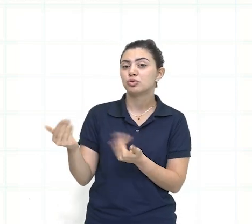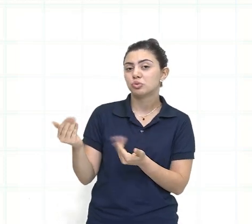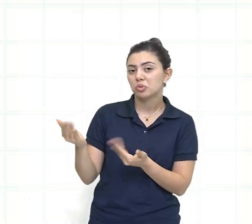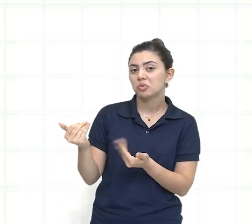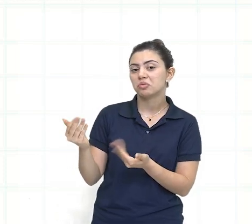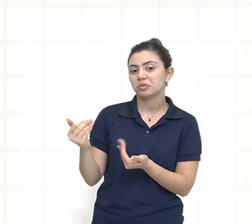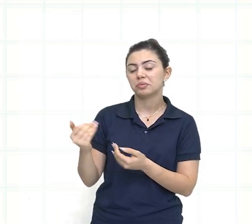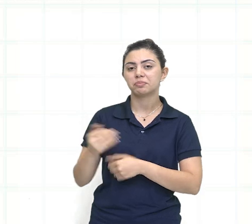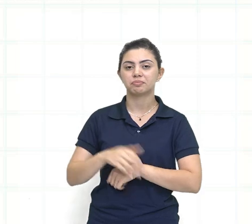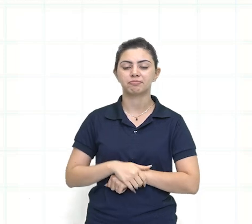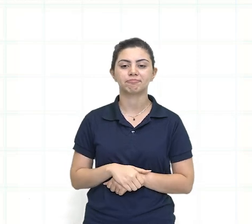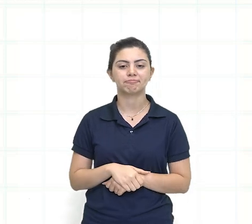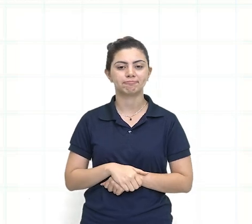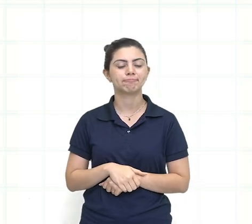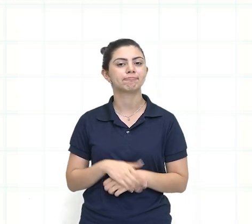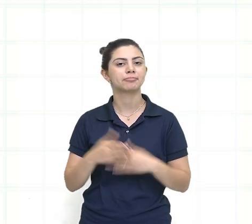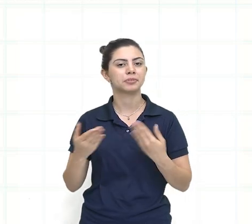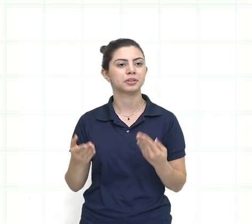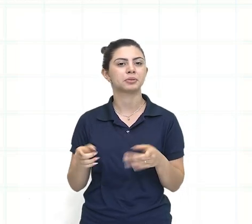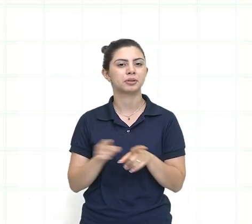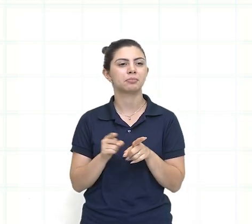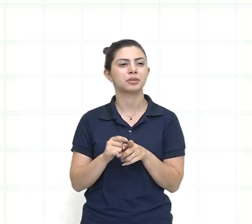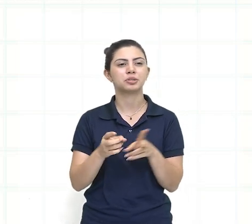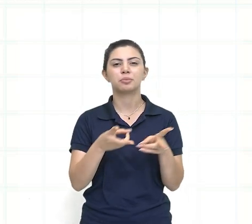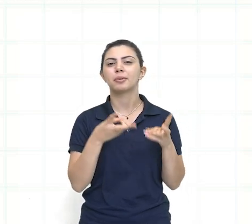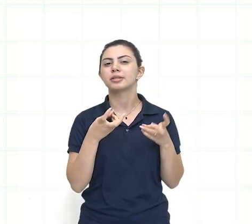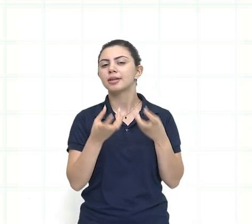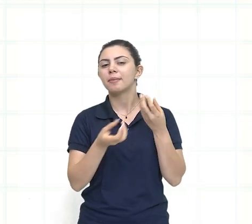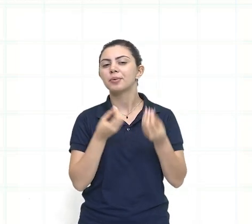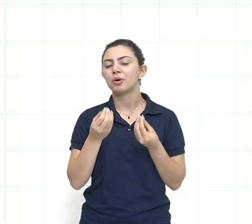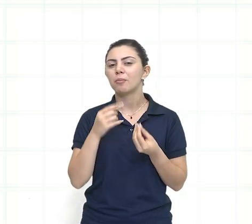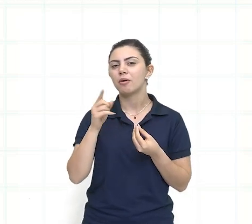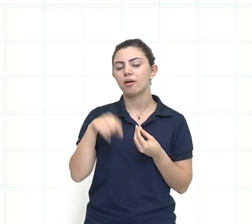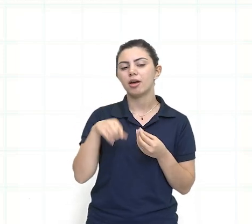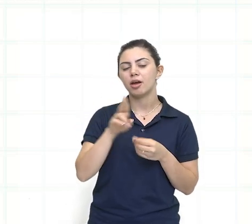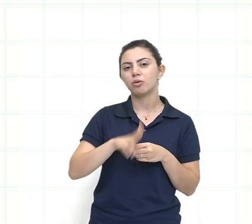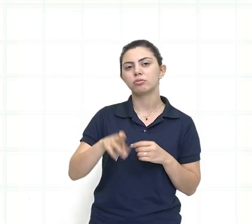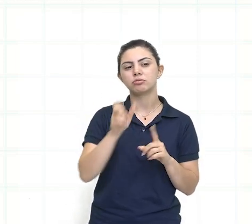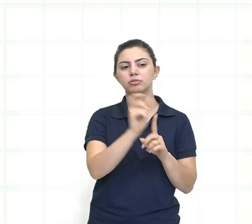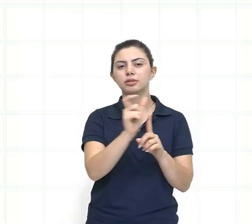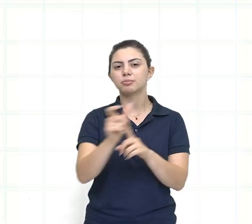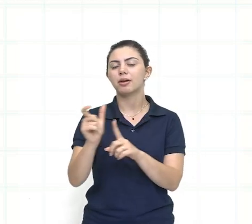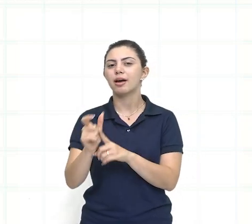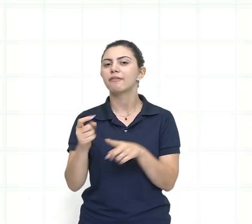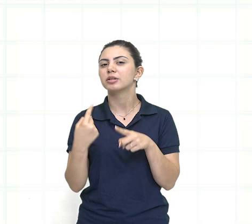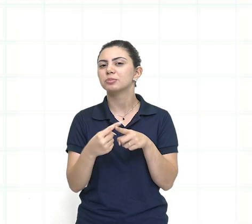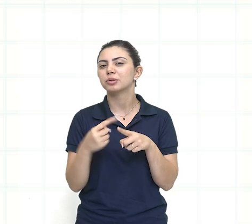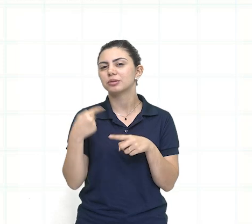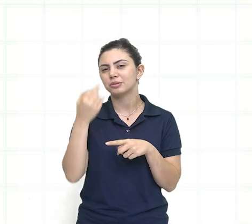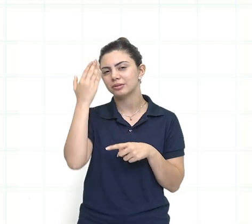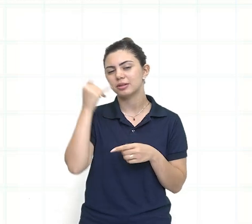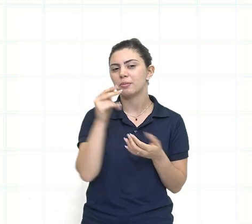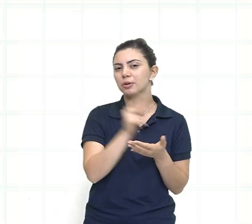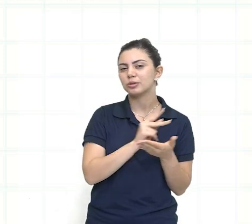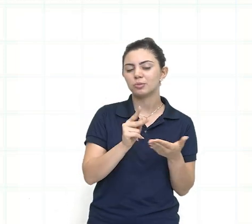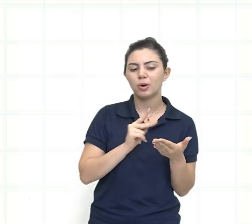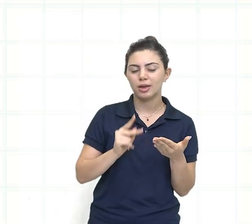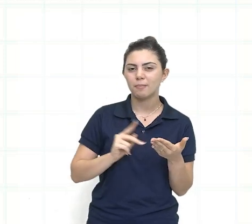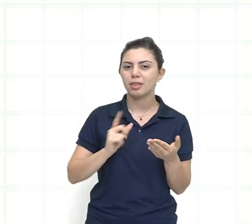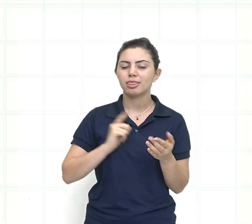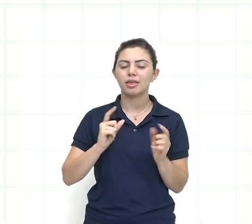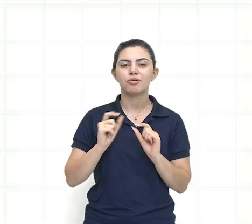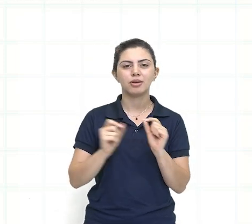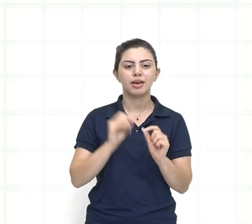né? E aí a gente vai percebendo isso através do quê? Das palavras. Por quê? Porque o poema, ele tem essa função